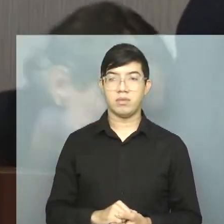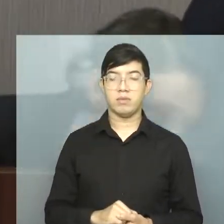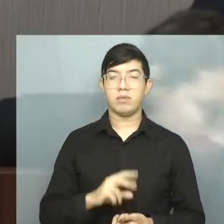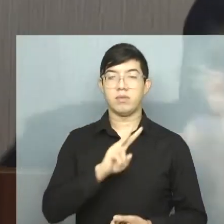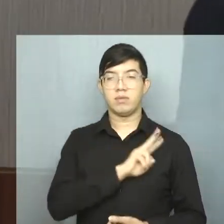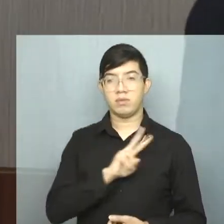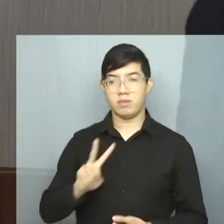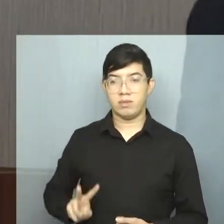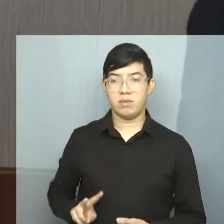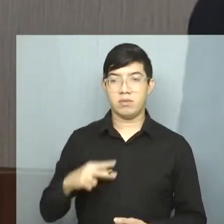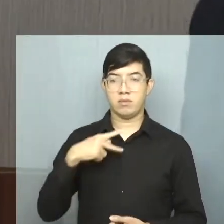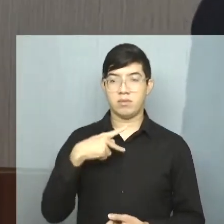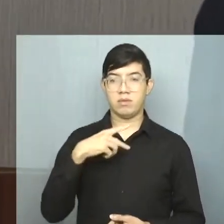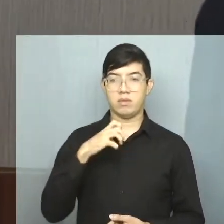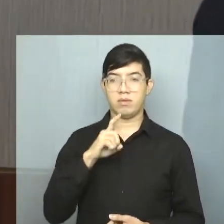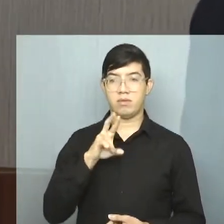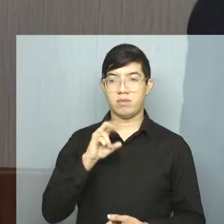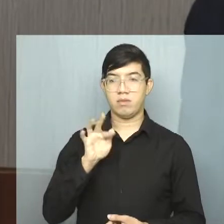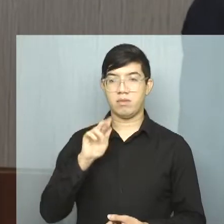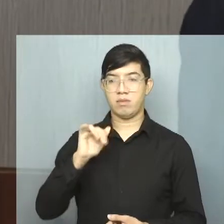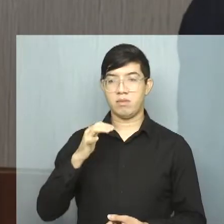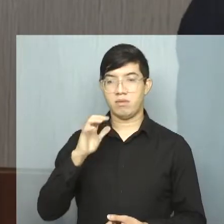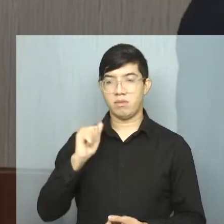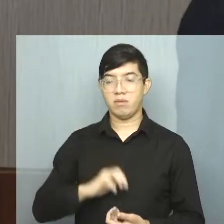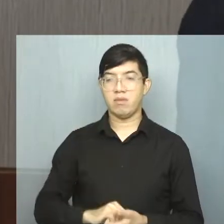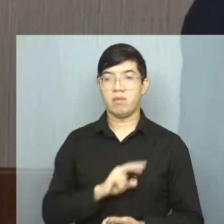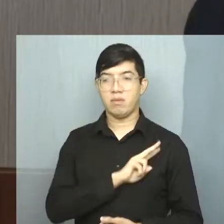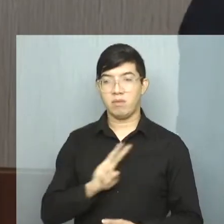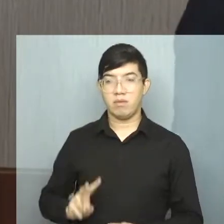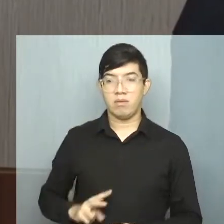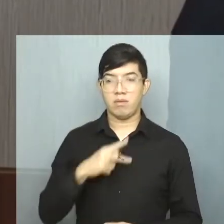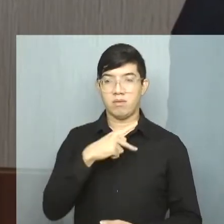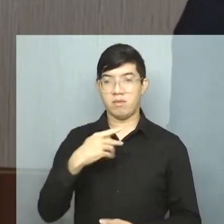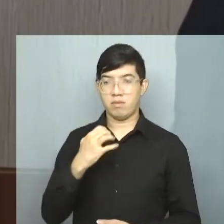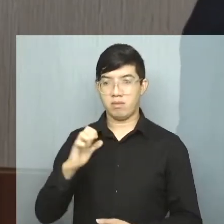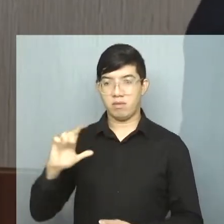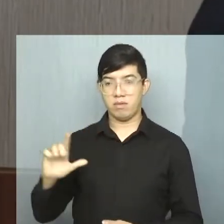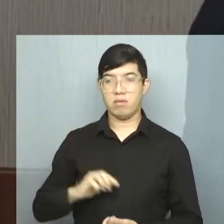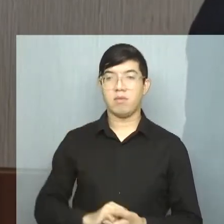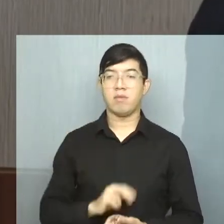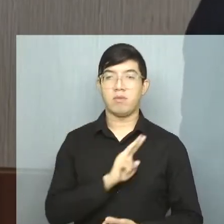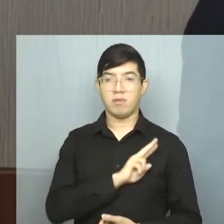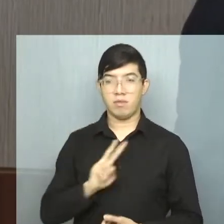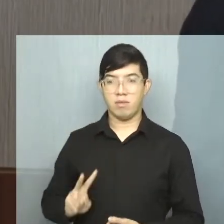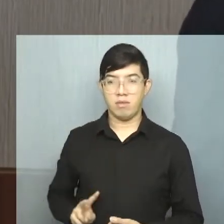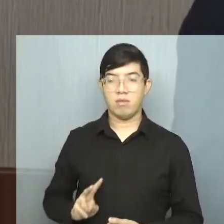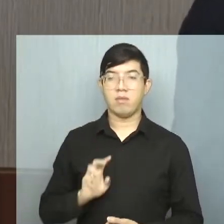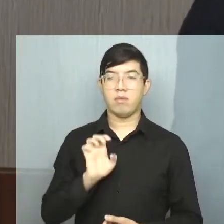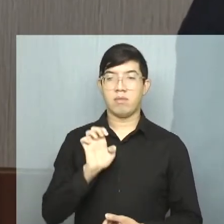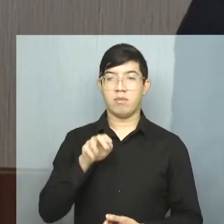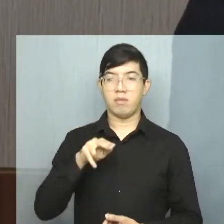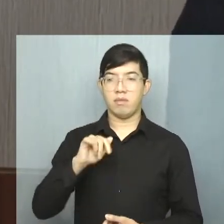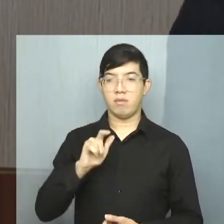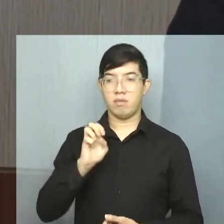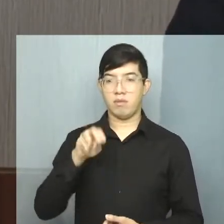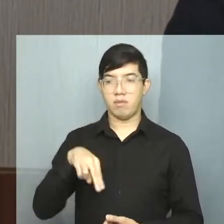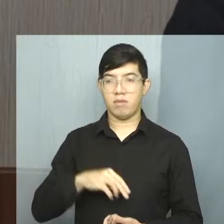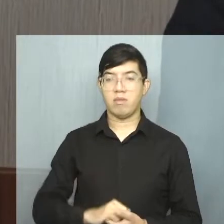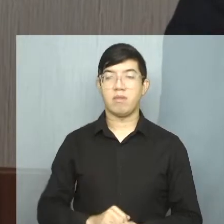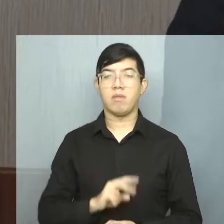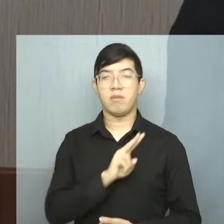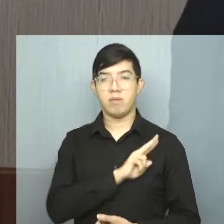vereador Pedro França, vereador Pepe Cel, vereador professor Enil, vereador